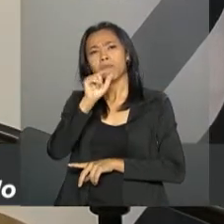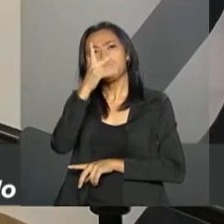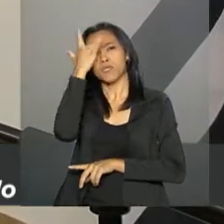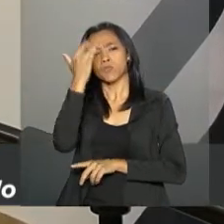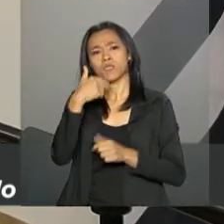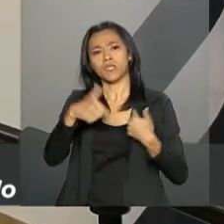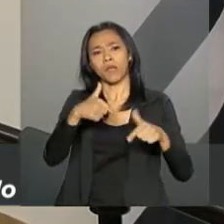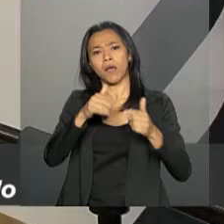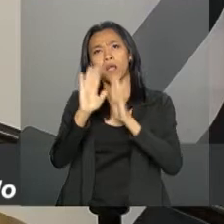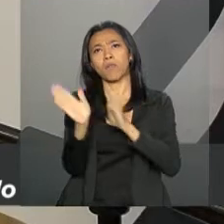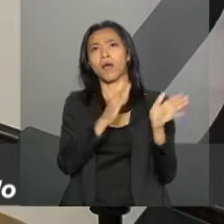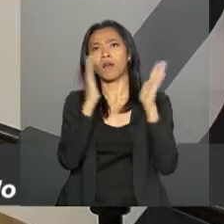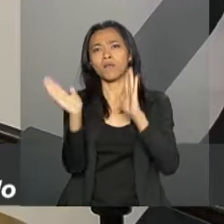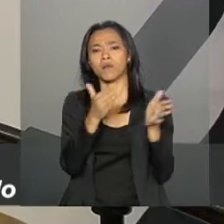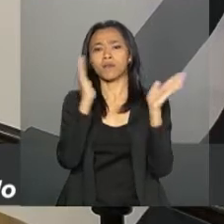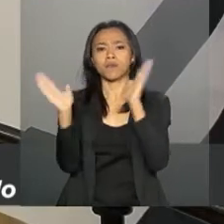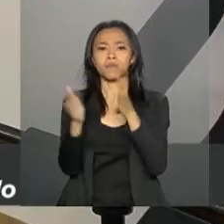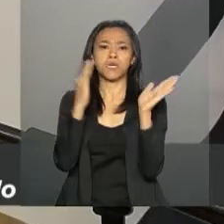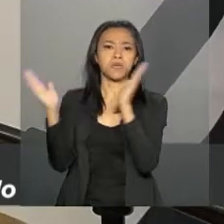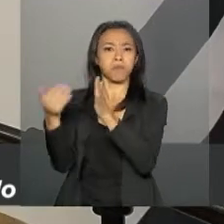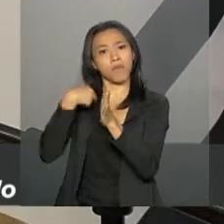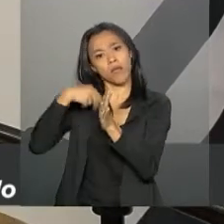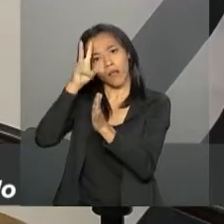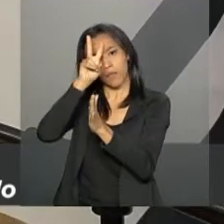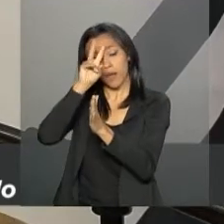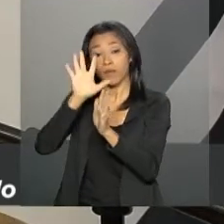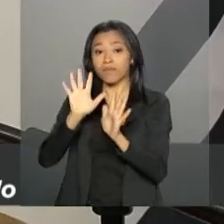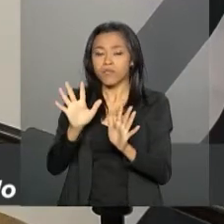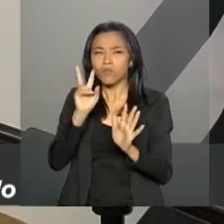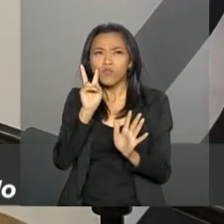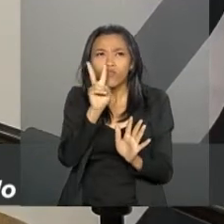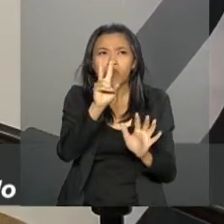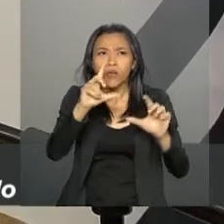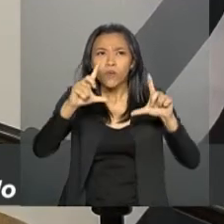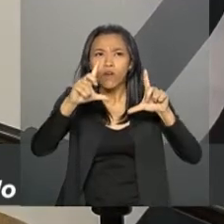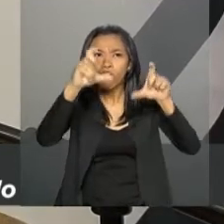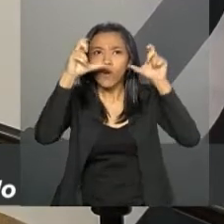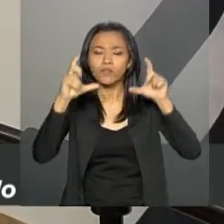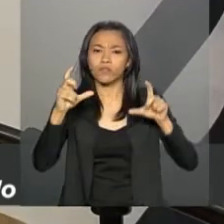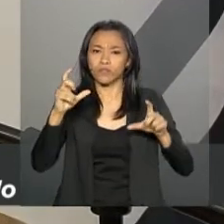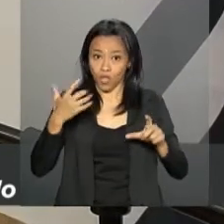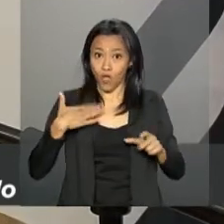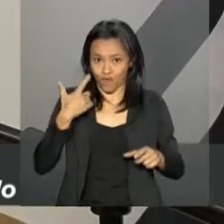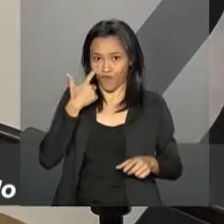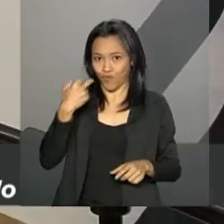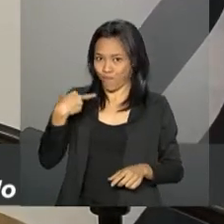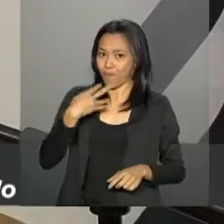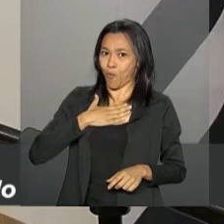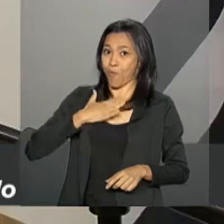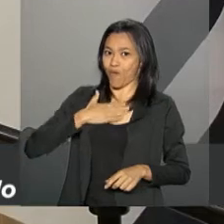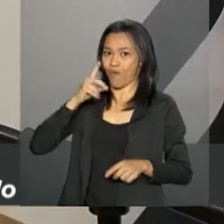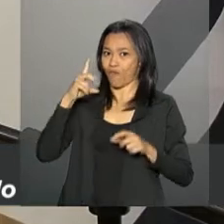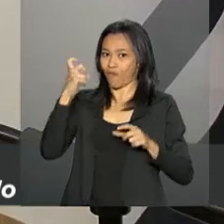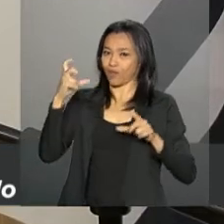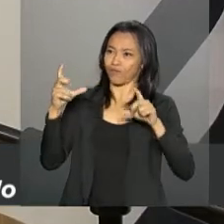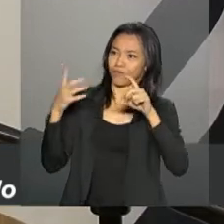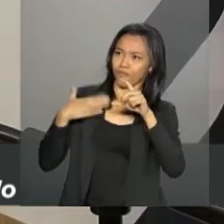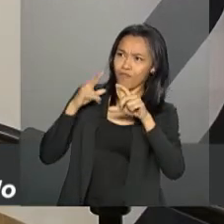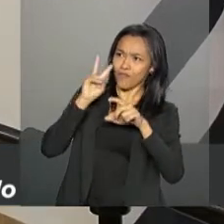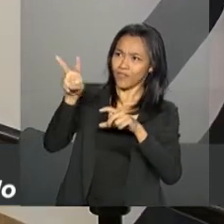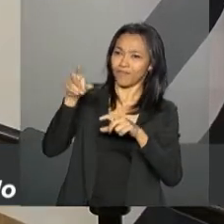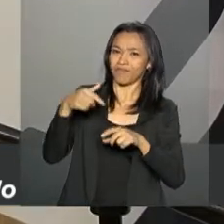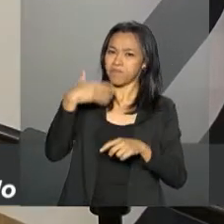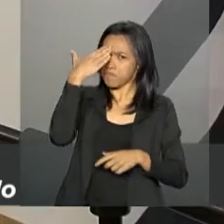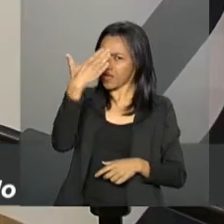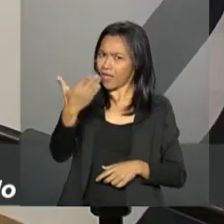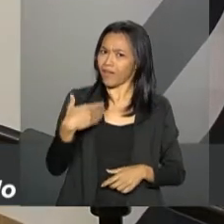pelos vários cargos, mas é interessante, materialmente, quando você vê o retrato na parede, eu acabei de ver o meu, aliás, até agradeço muito, porque botaram